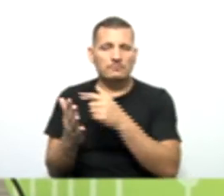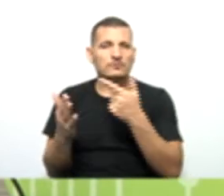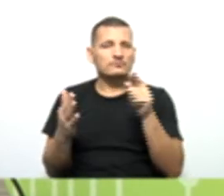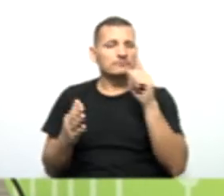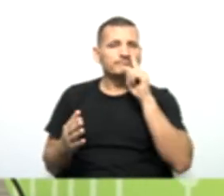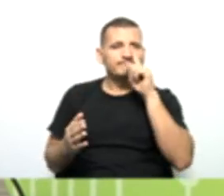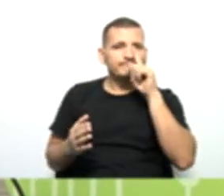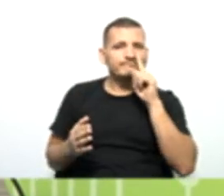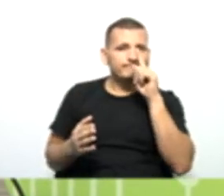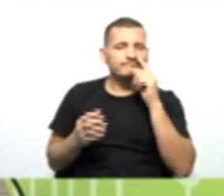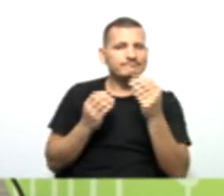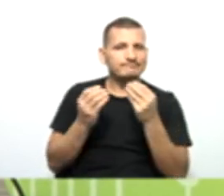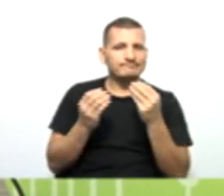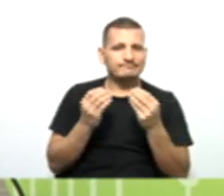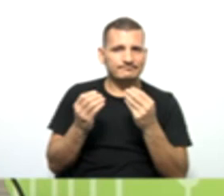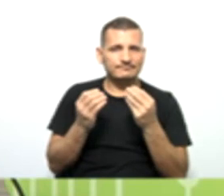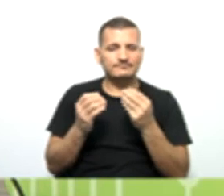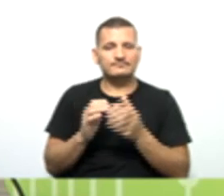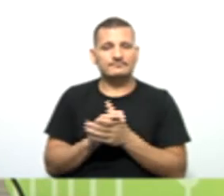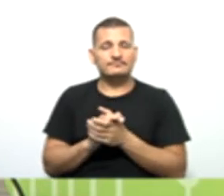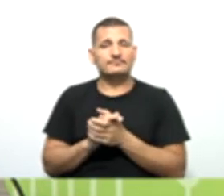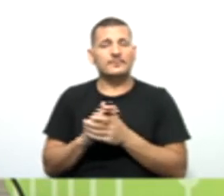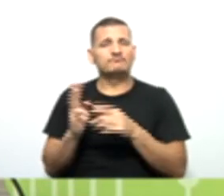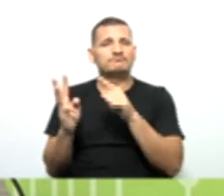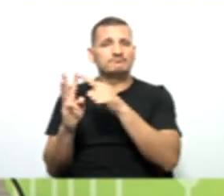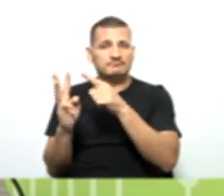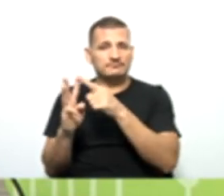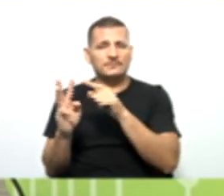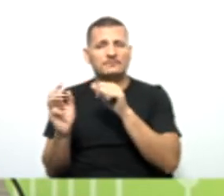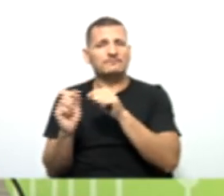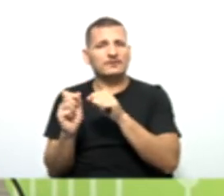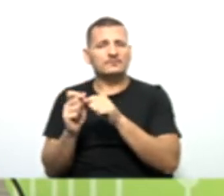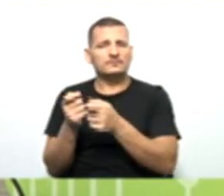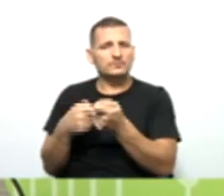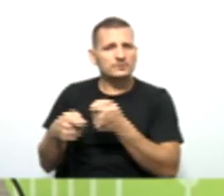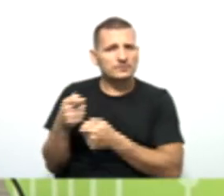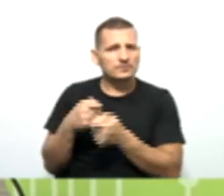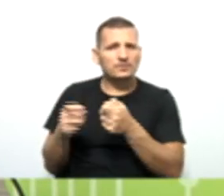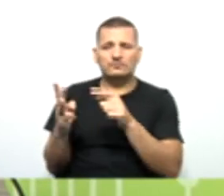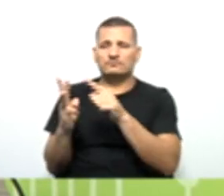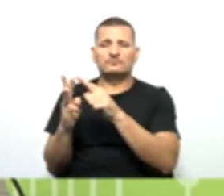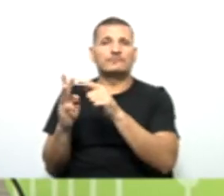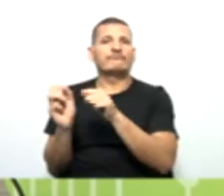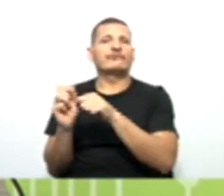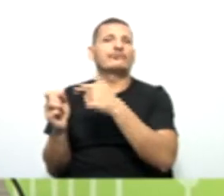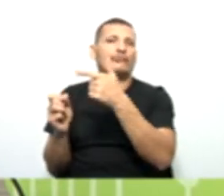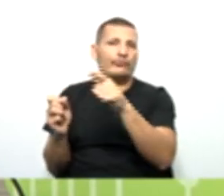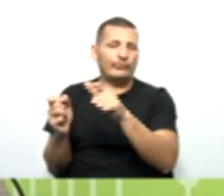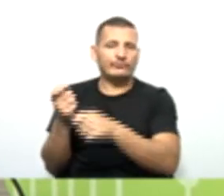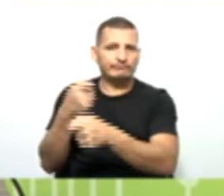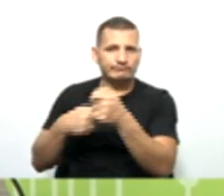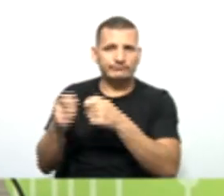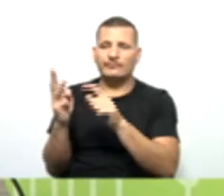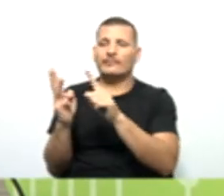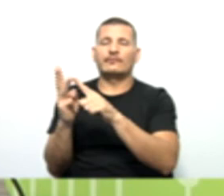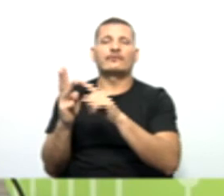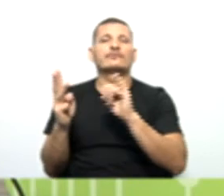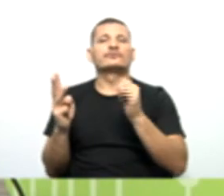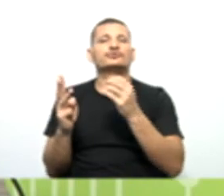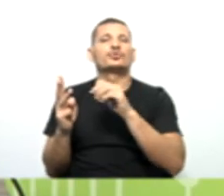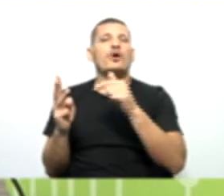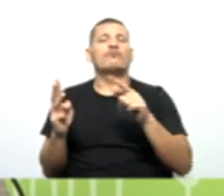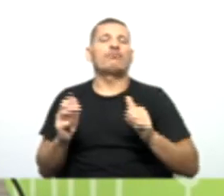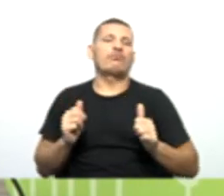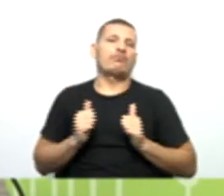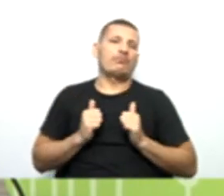você está correndo. Aí o que acontece? O Pedro faz toda uma negociação, o Marcelo faz outra, e o João fica só esperando, né, o que